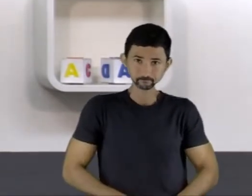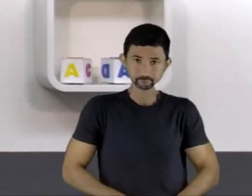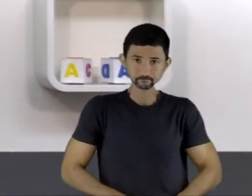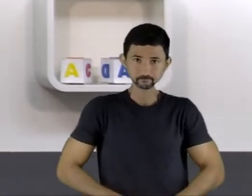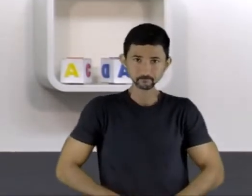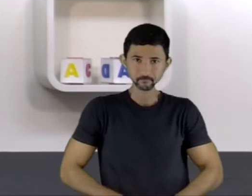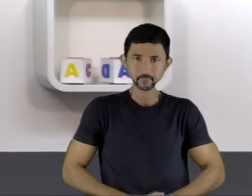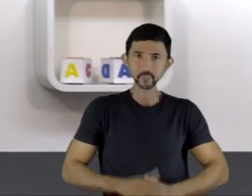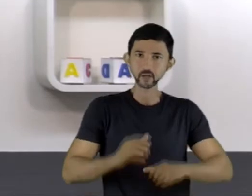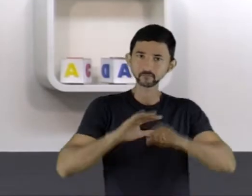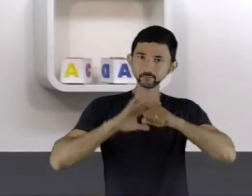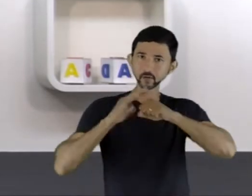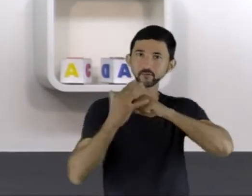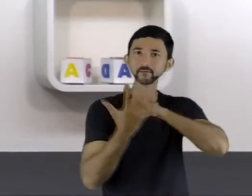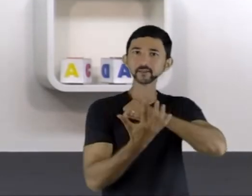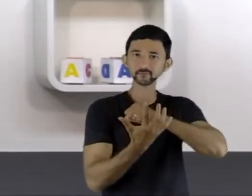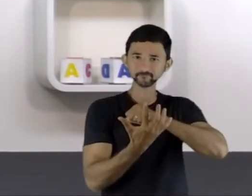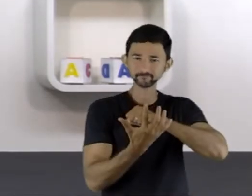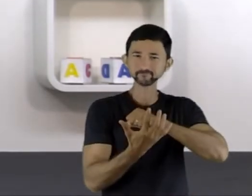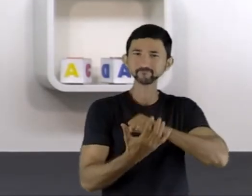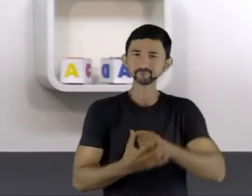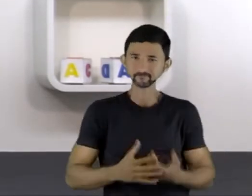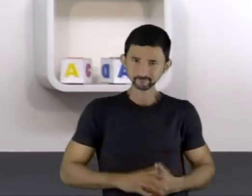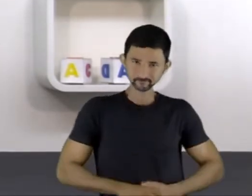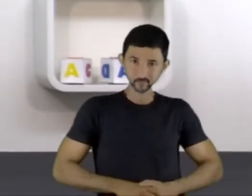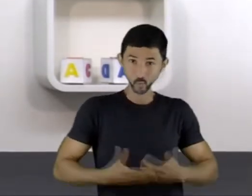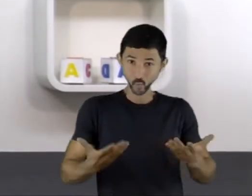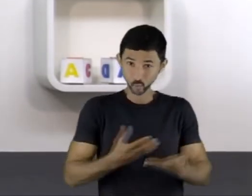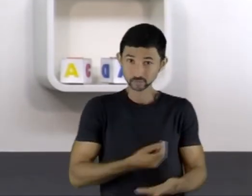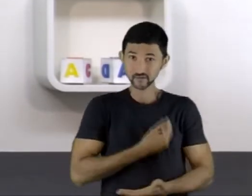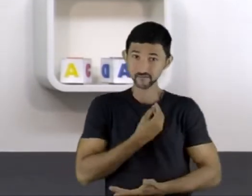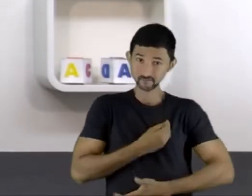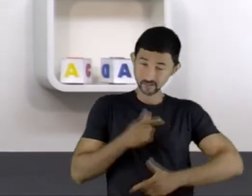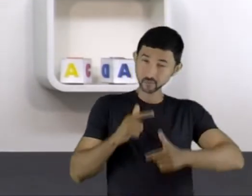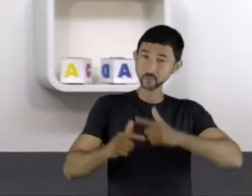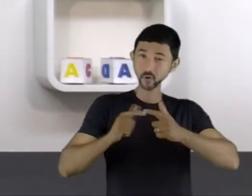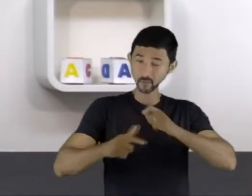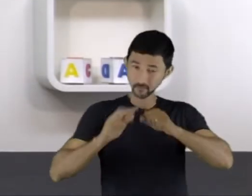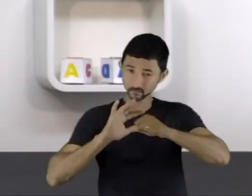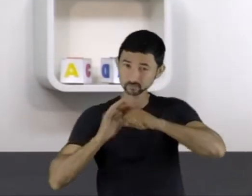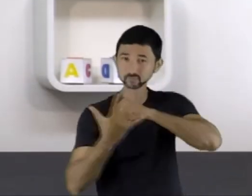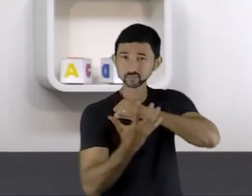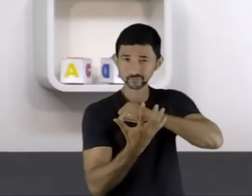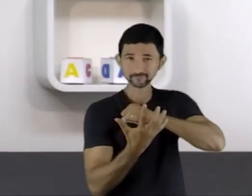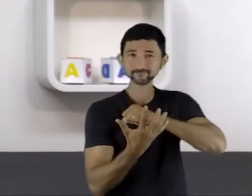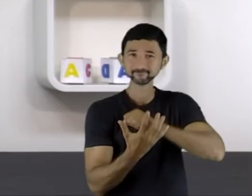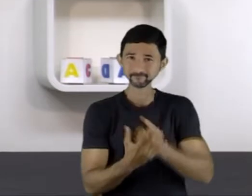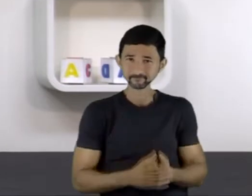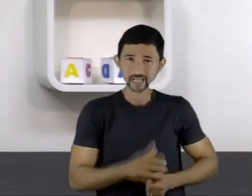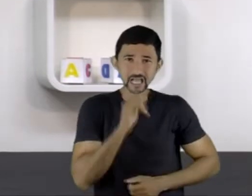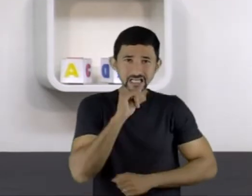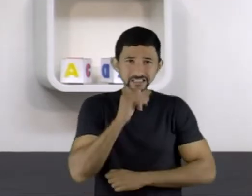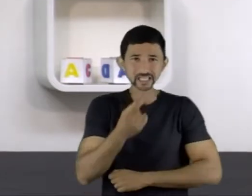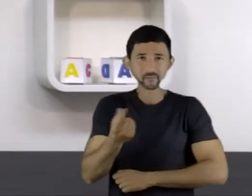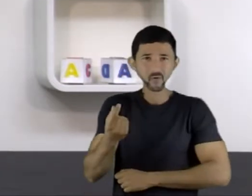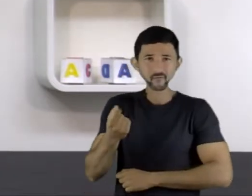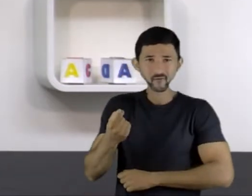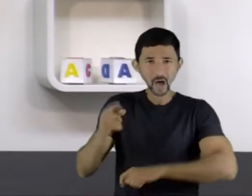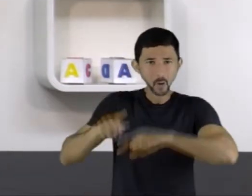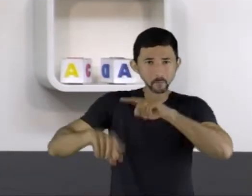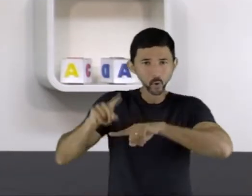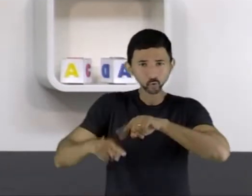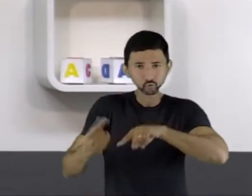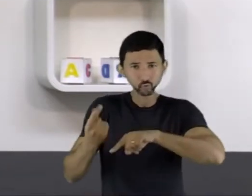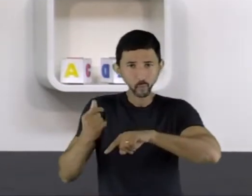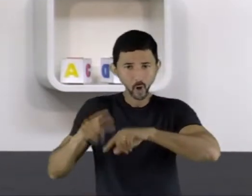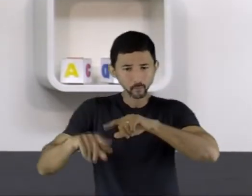pelo vírus, pelo coronavírus, né, pelo Covid, que, gente, os preços estão aumentando